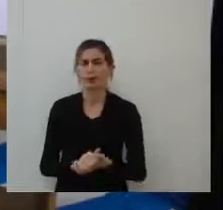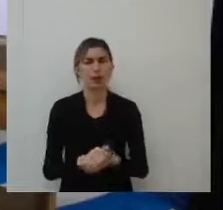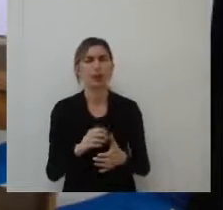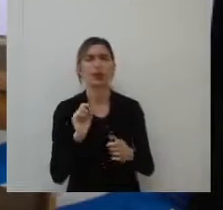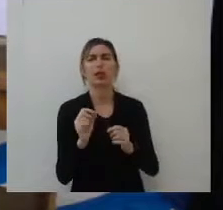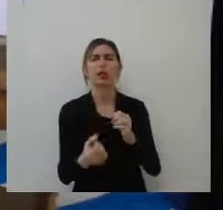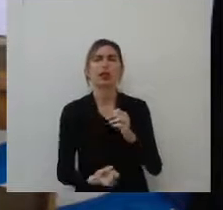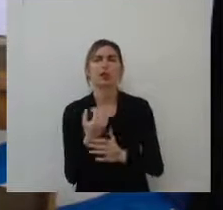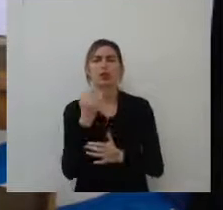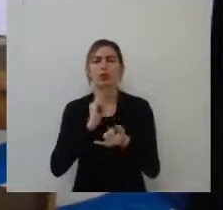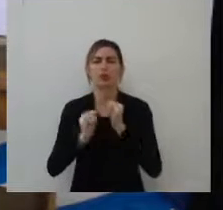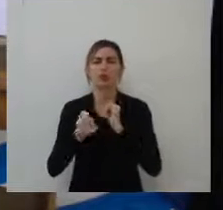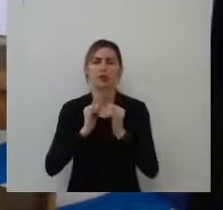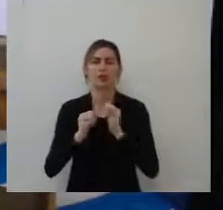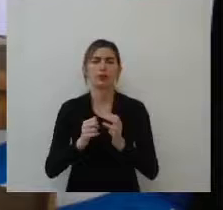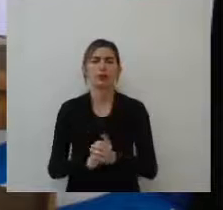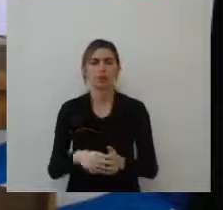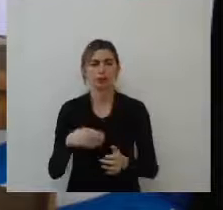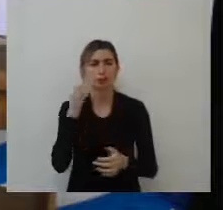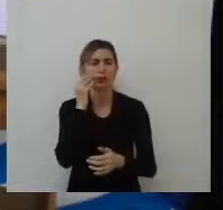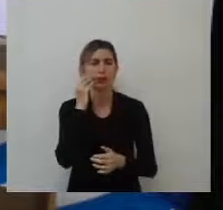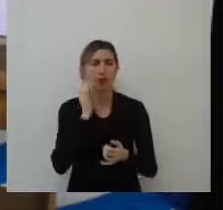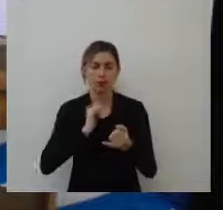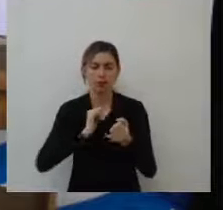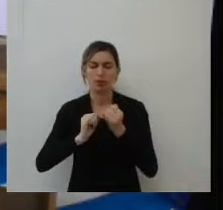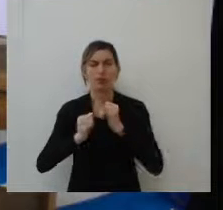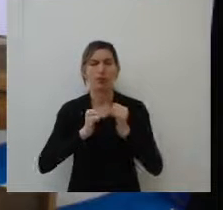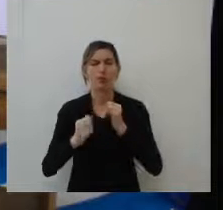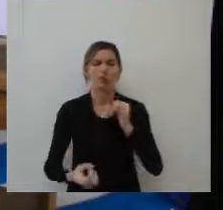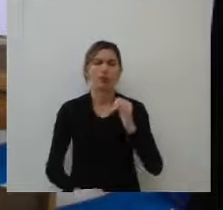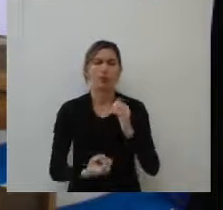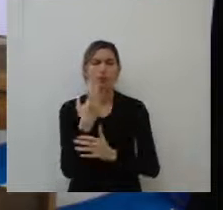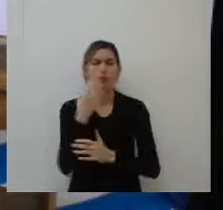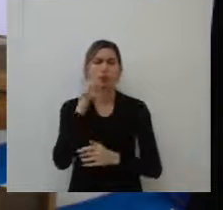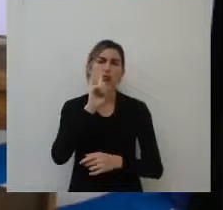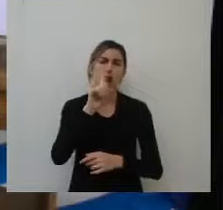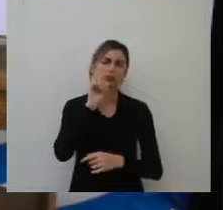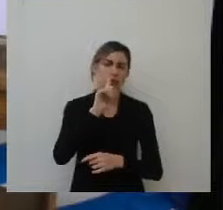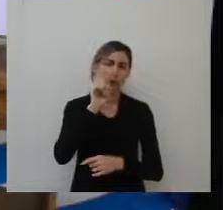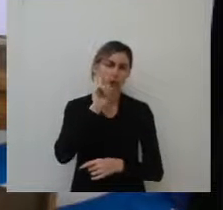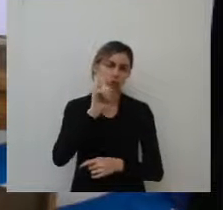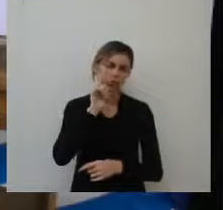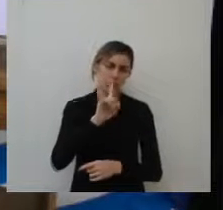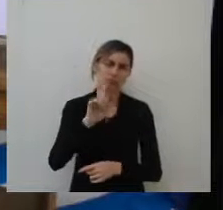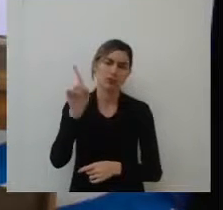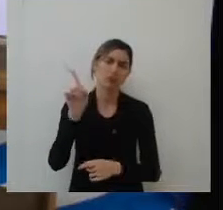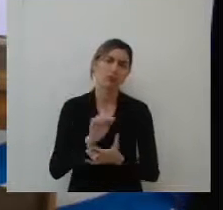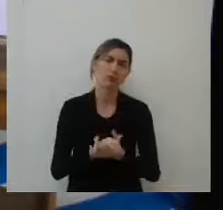Quem criou a internet? Ó, gente, vê só. A internet foi criada pelos Estados Unidos, tá?